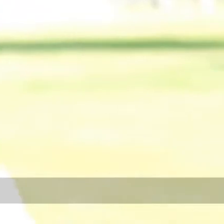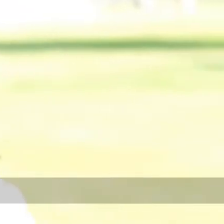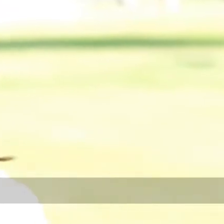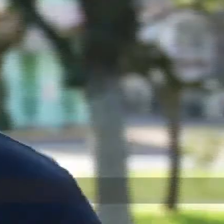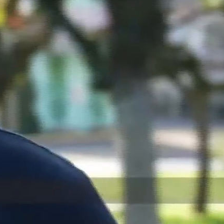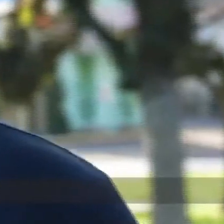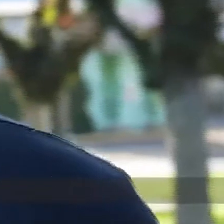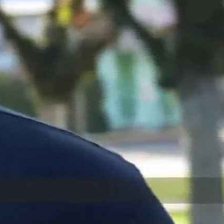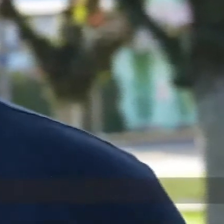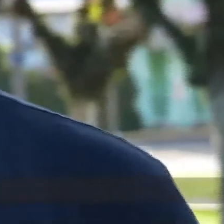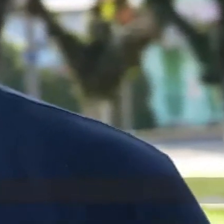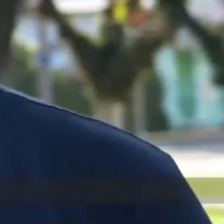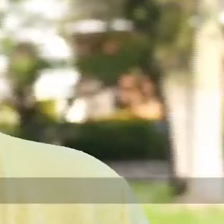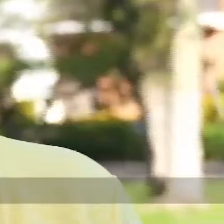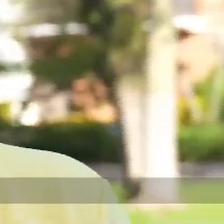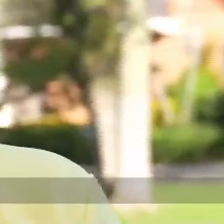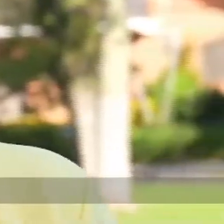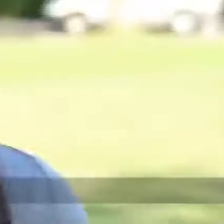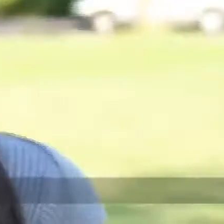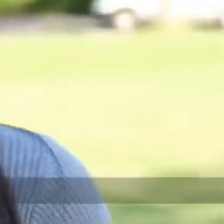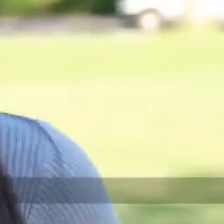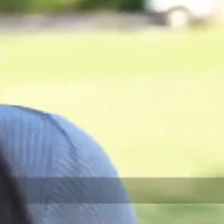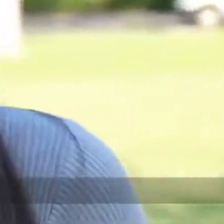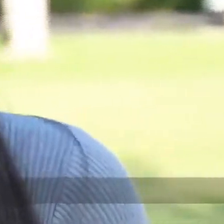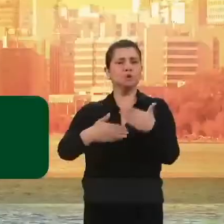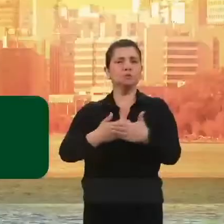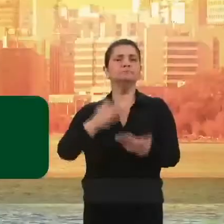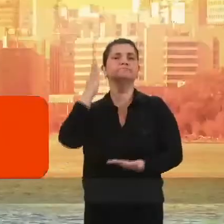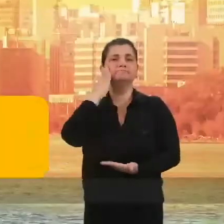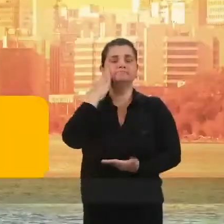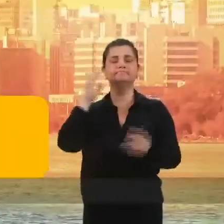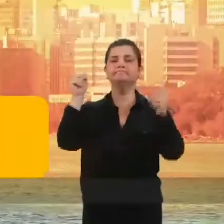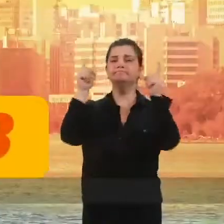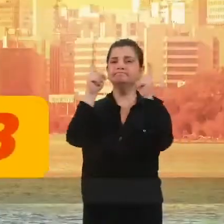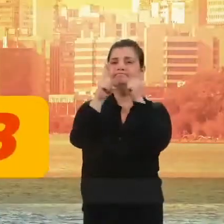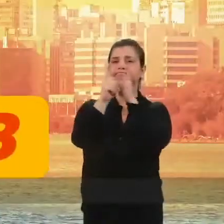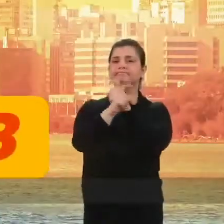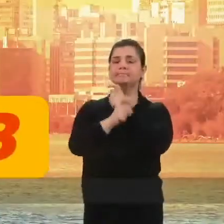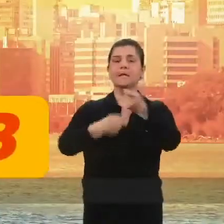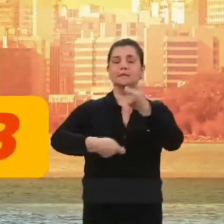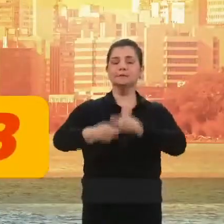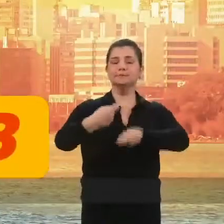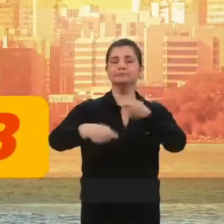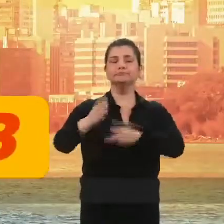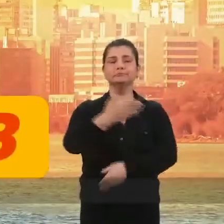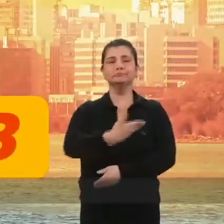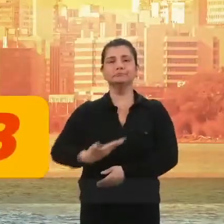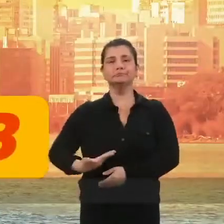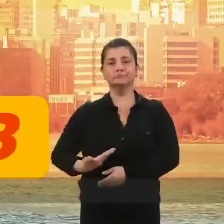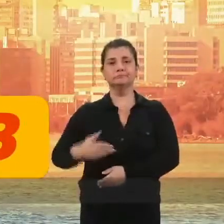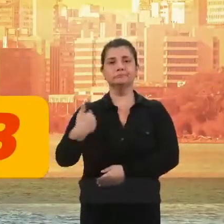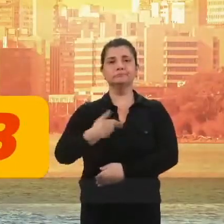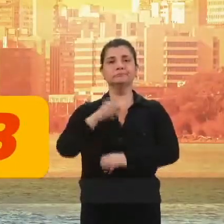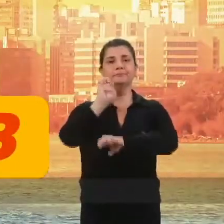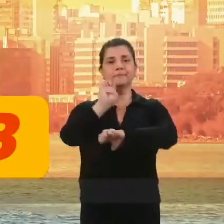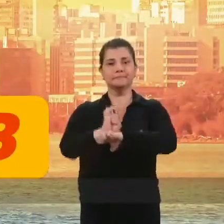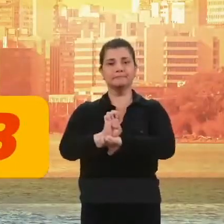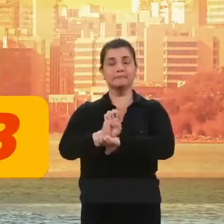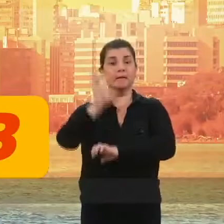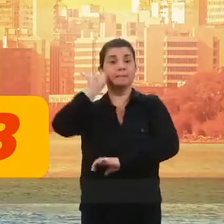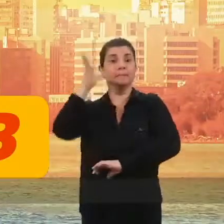O Vicente é diferente. Ele é gente como a gente. Todos sabemos a dificuldade das finanças públicas do nosso